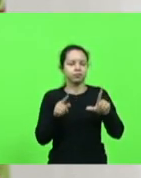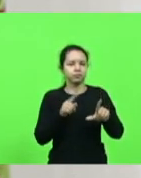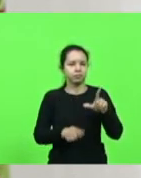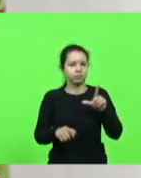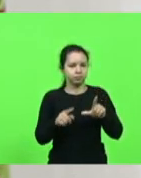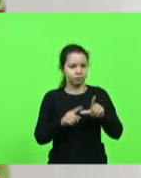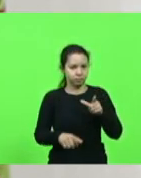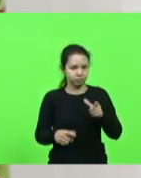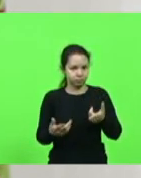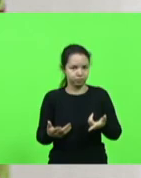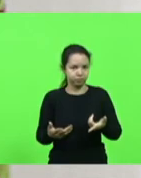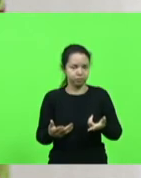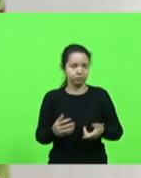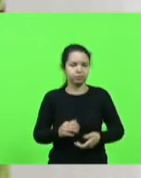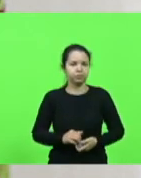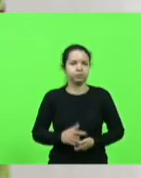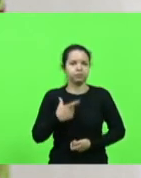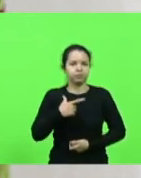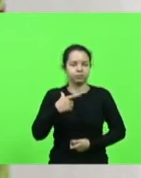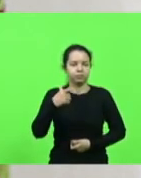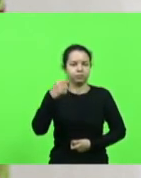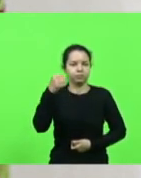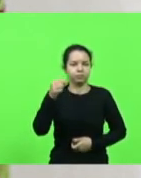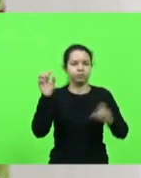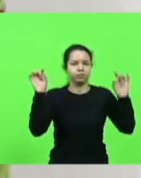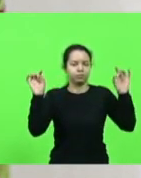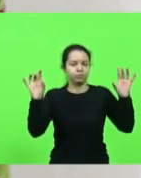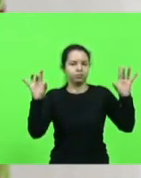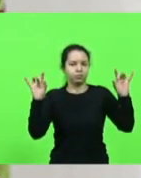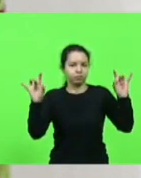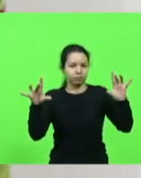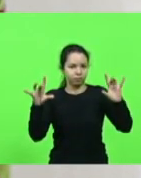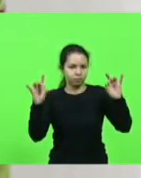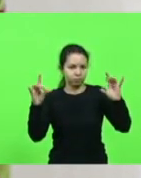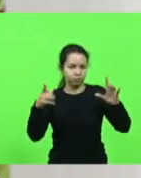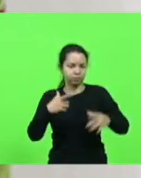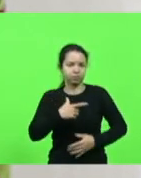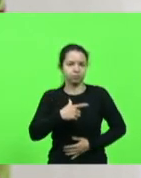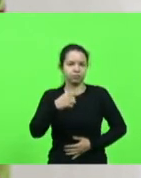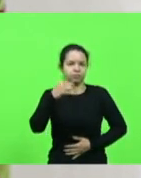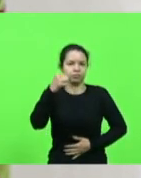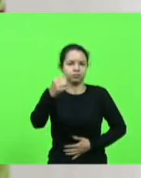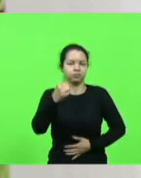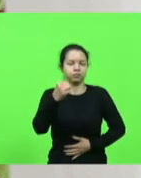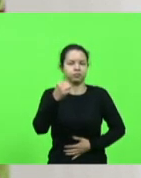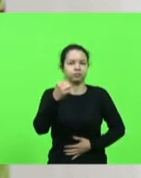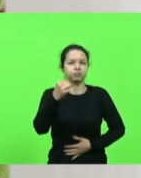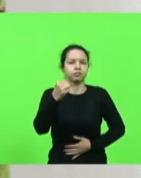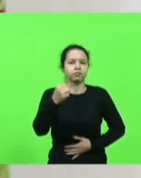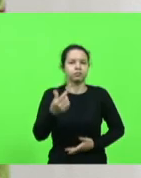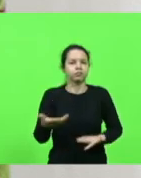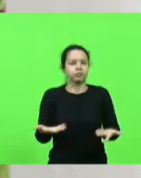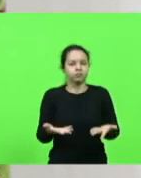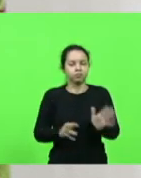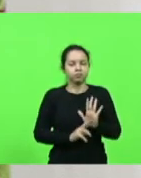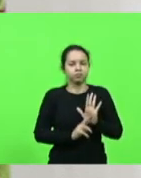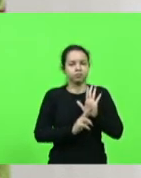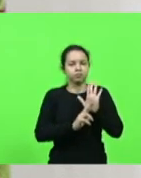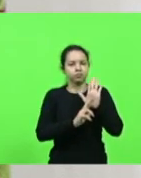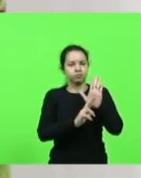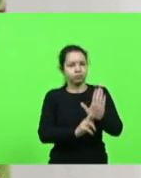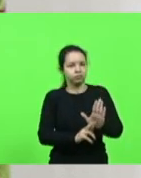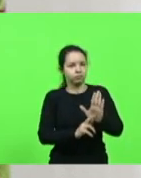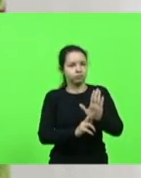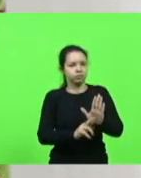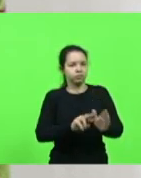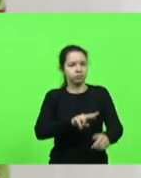delegaram o privilégio de presidi-la durante este ano, também confere-me hoje a honra e a distinção de ocupar a tribuna desta